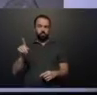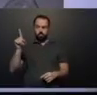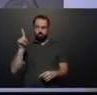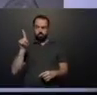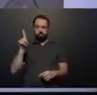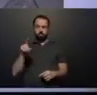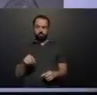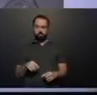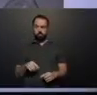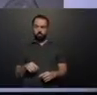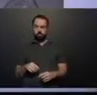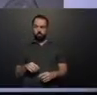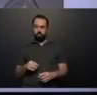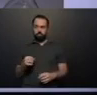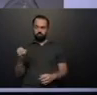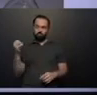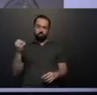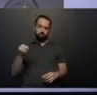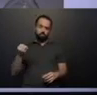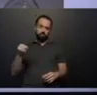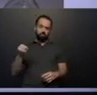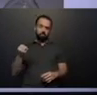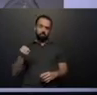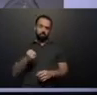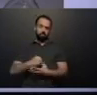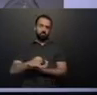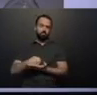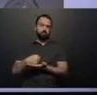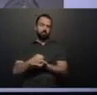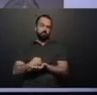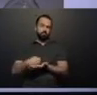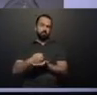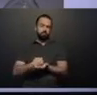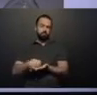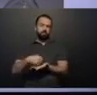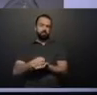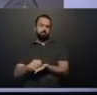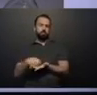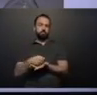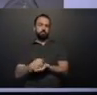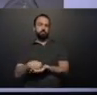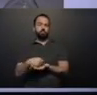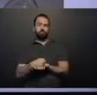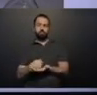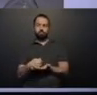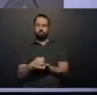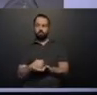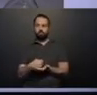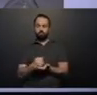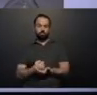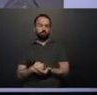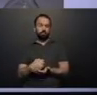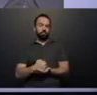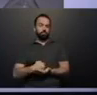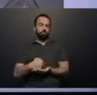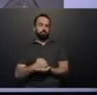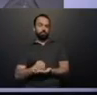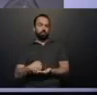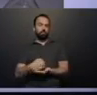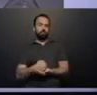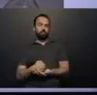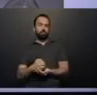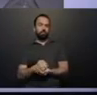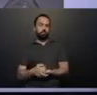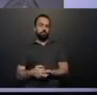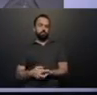pistilo. O pistilo é o bastãozinho, ele é usado para triturar, né,